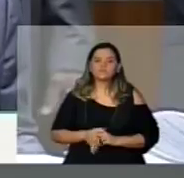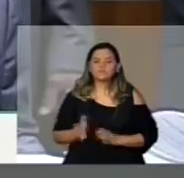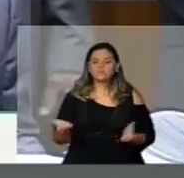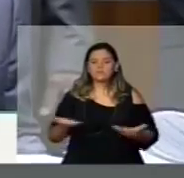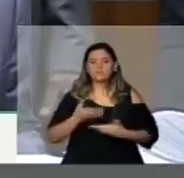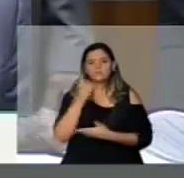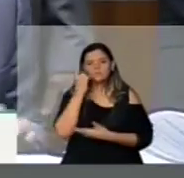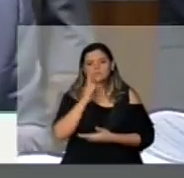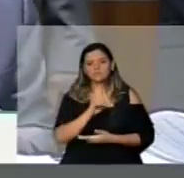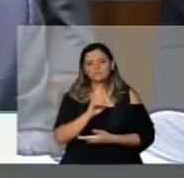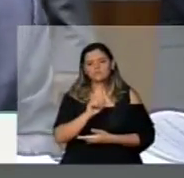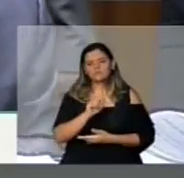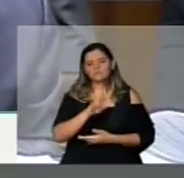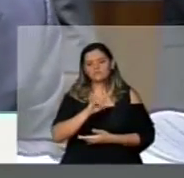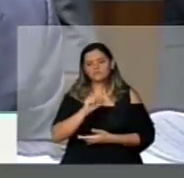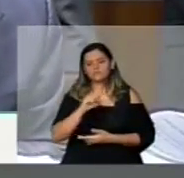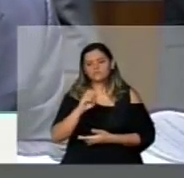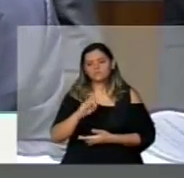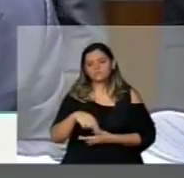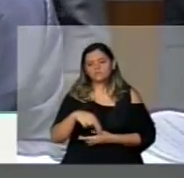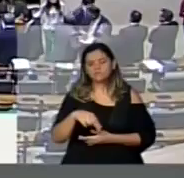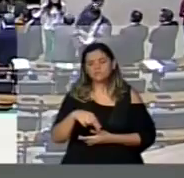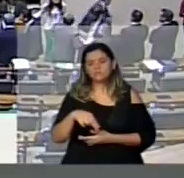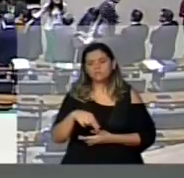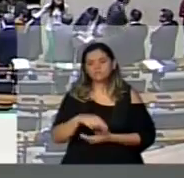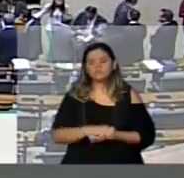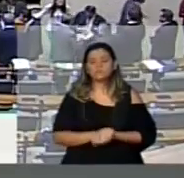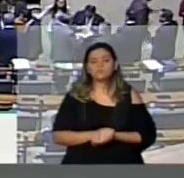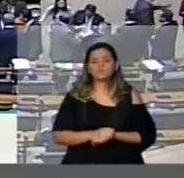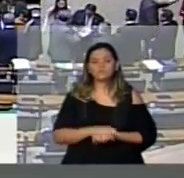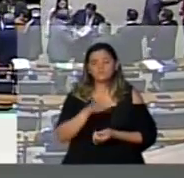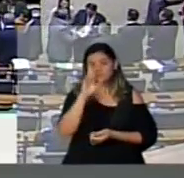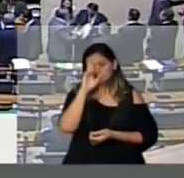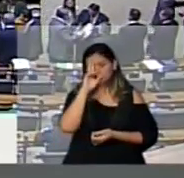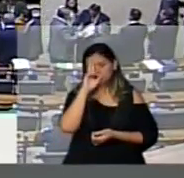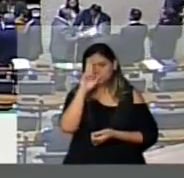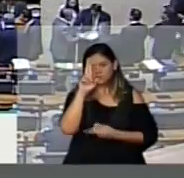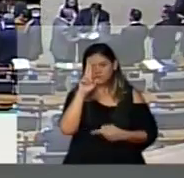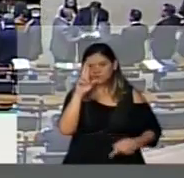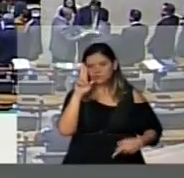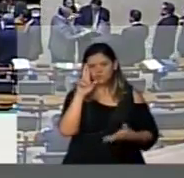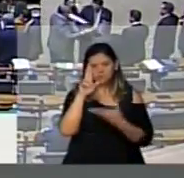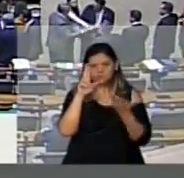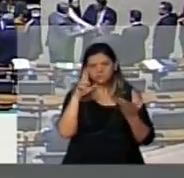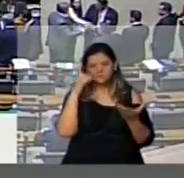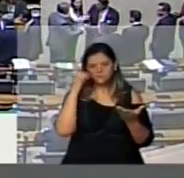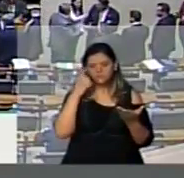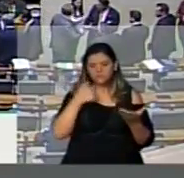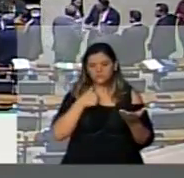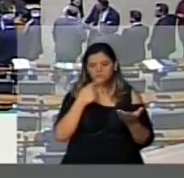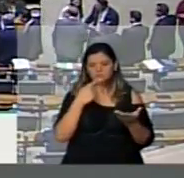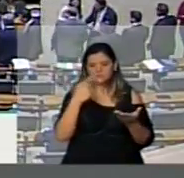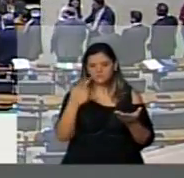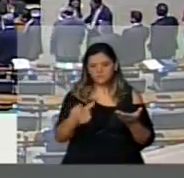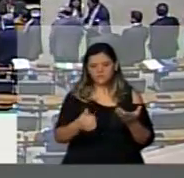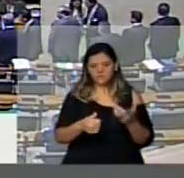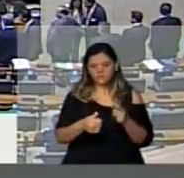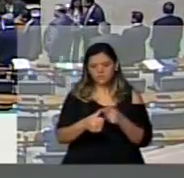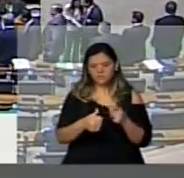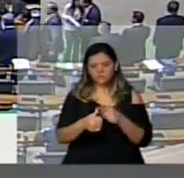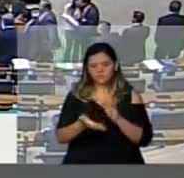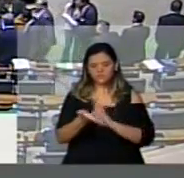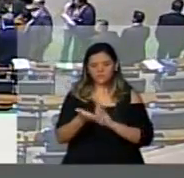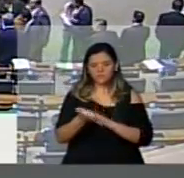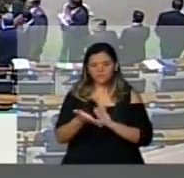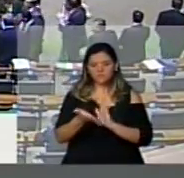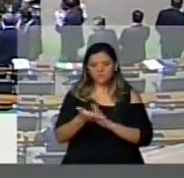O Davidson Magalhães. Senhor presidente, senhores deputados, gostaria de registrar primeiro, parabenizar